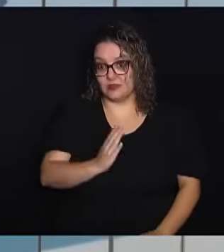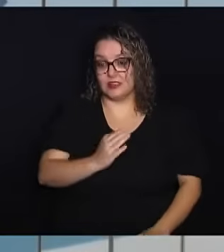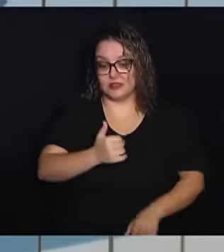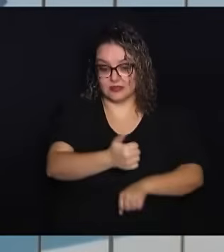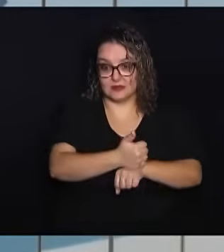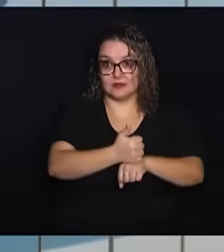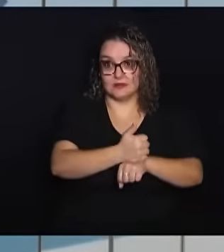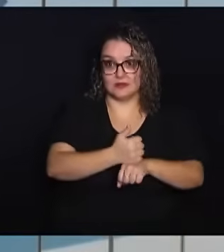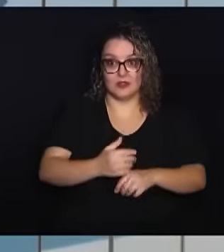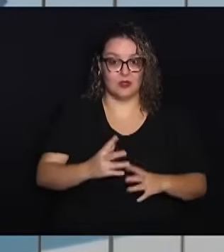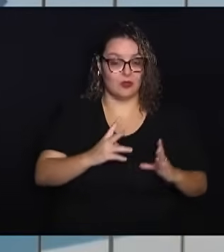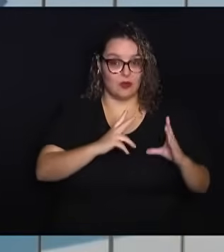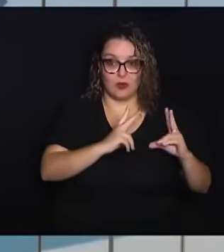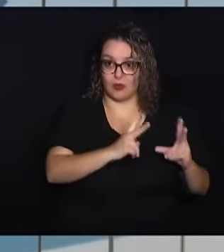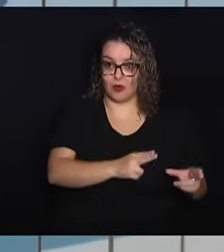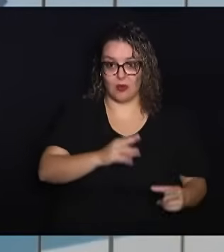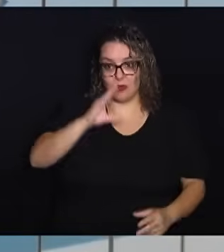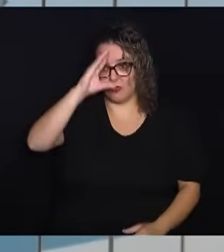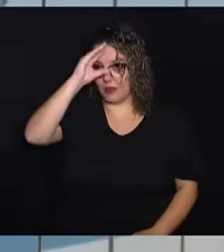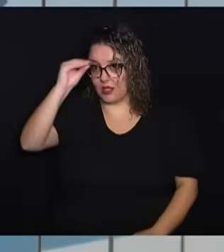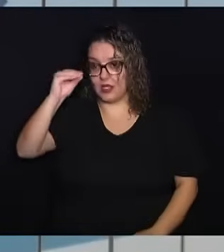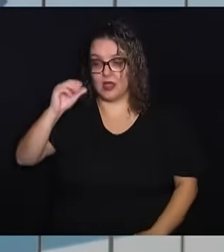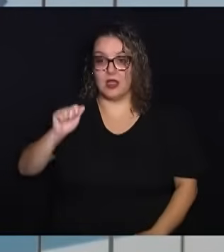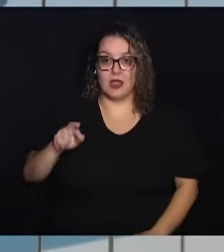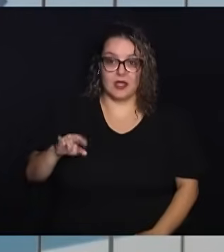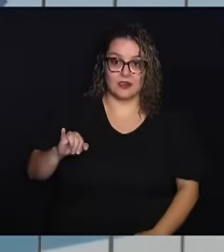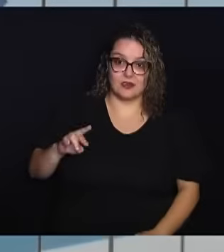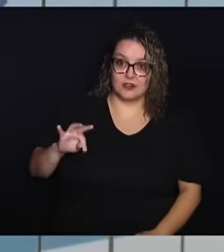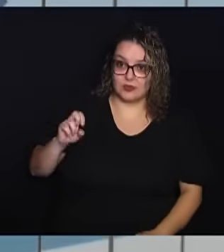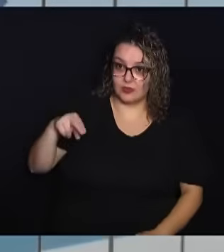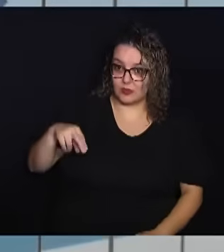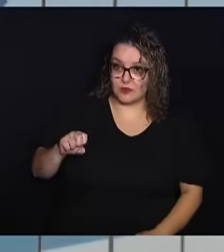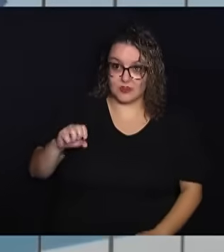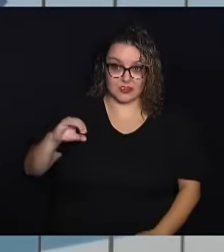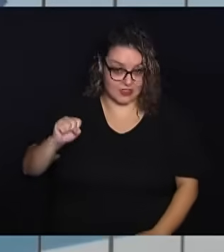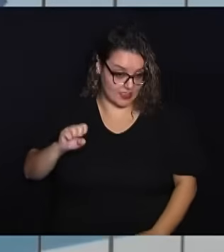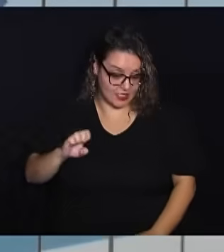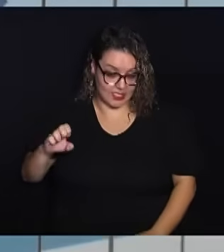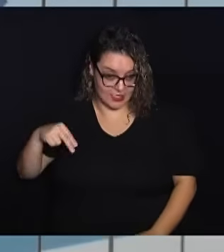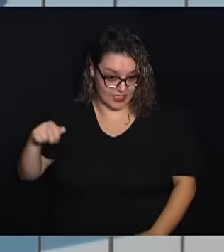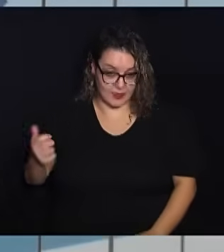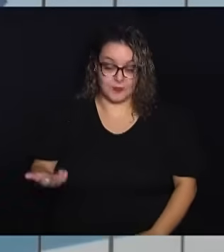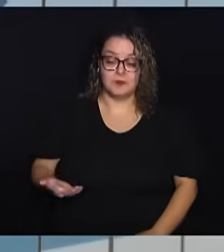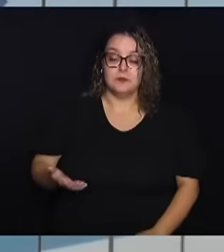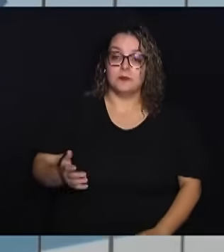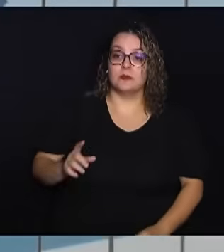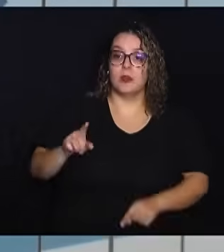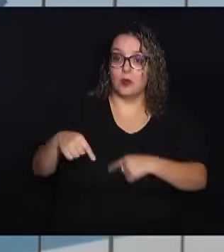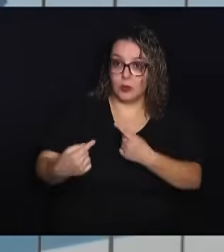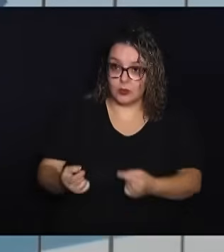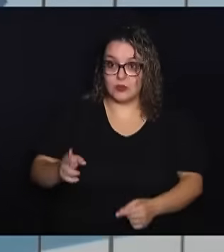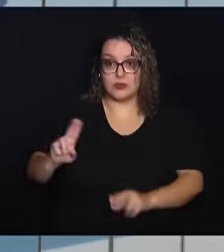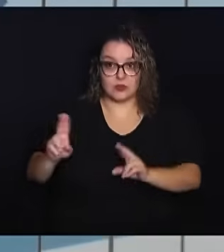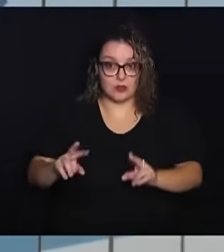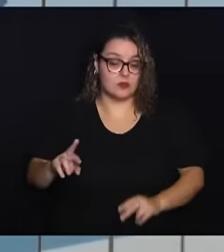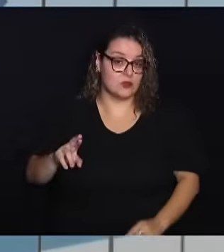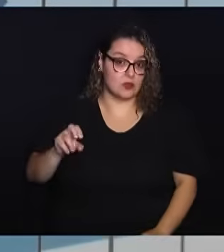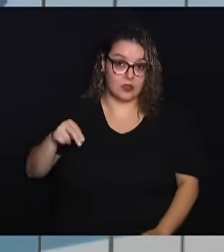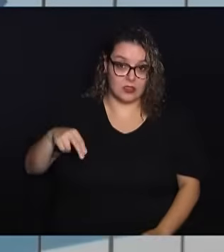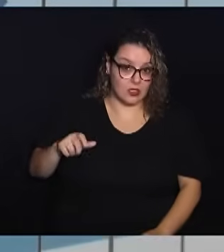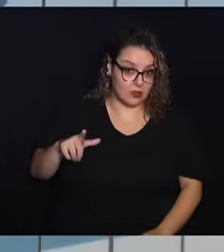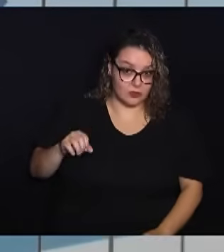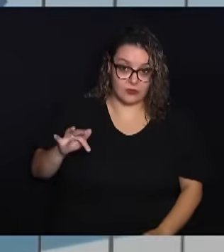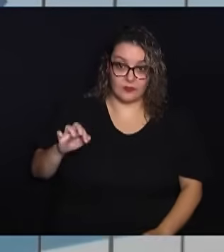de Pelé, de Ayrton Senna, de Ronaldo Fenômeno e tantos outros grandes nomes, né? Que o